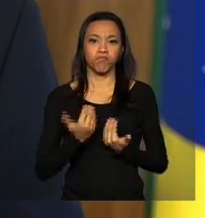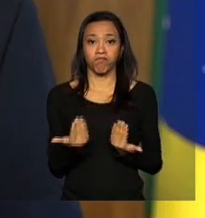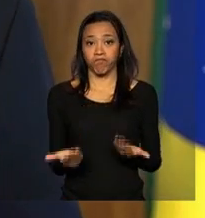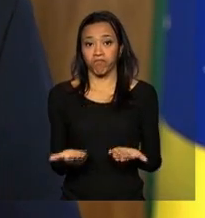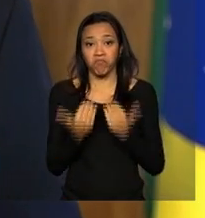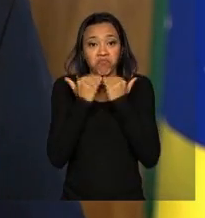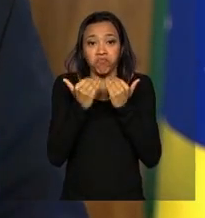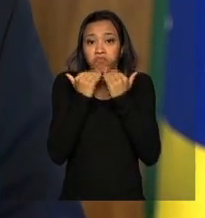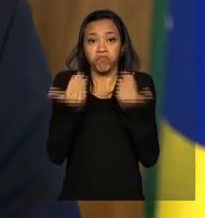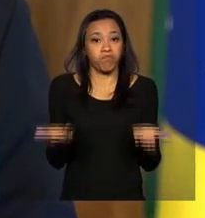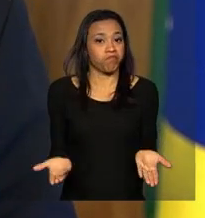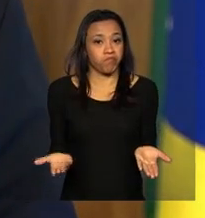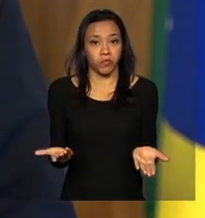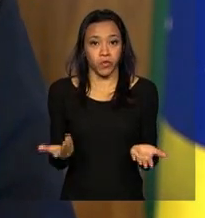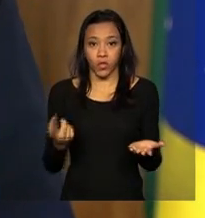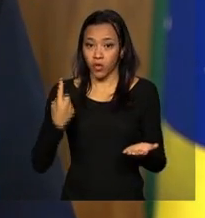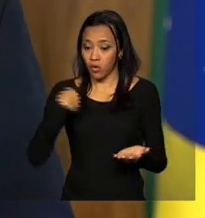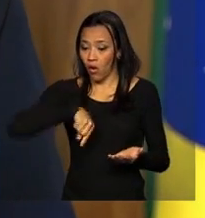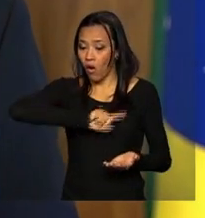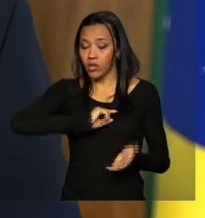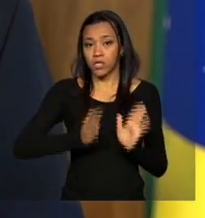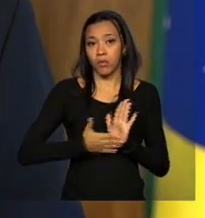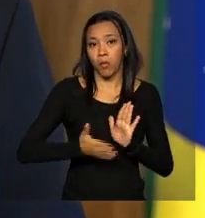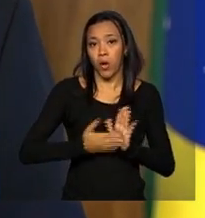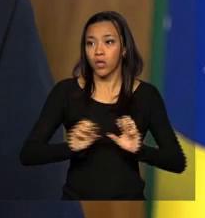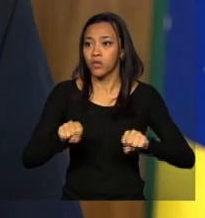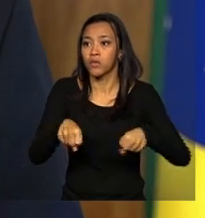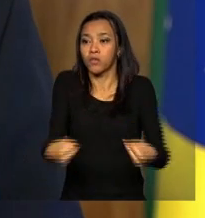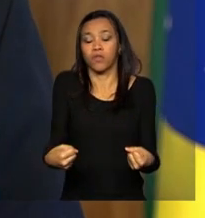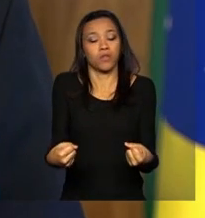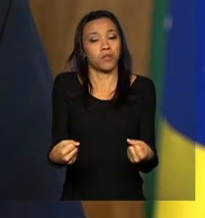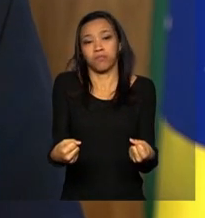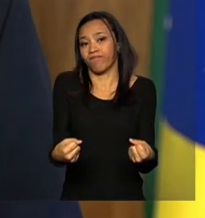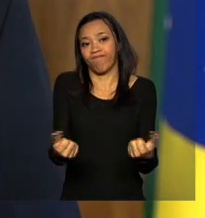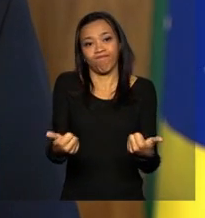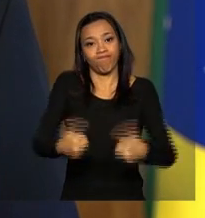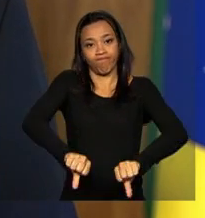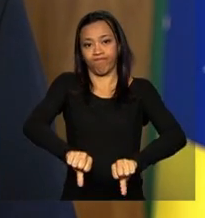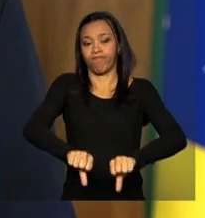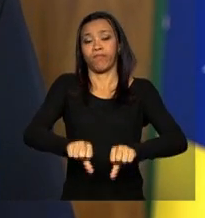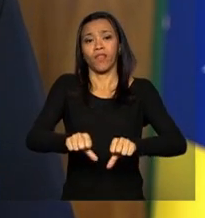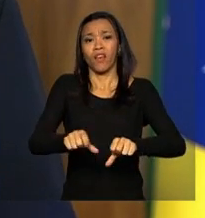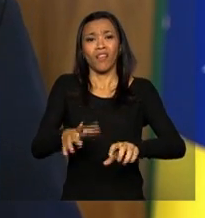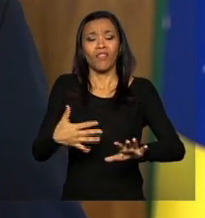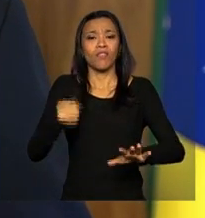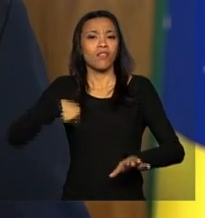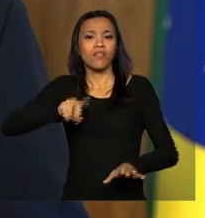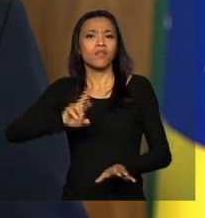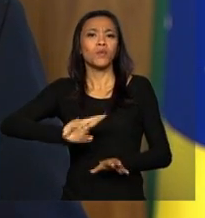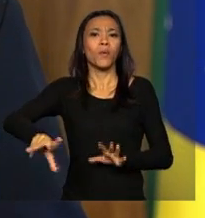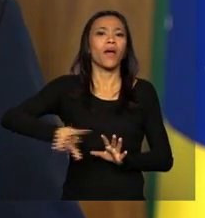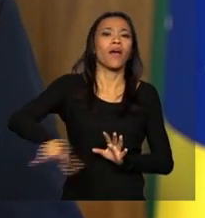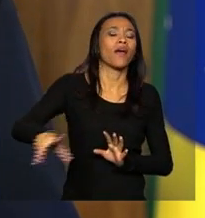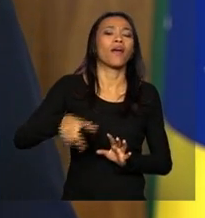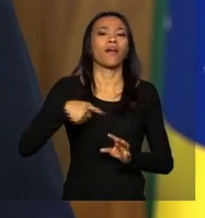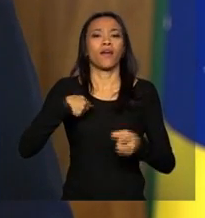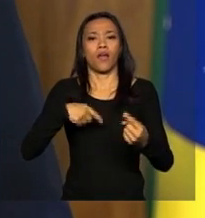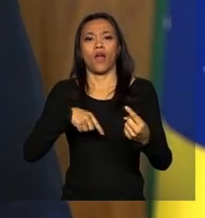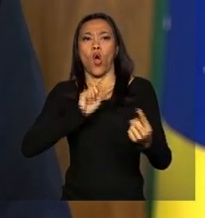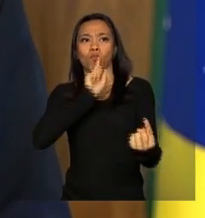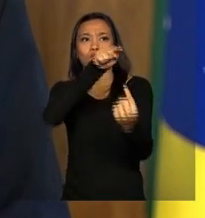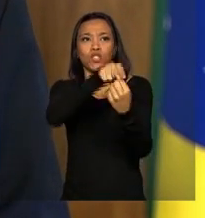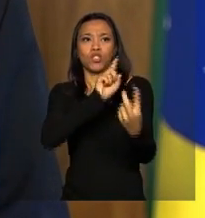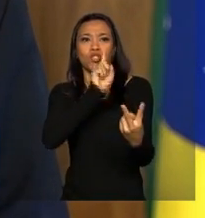também serão inúteis os nossos melhores propósitos. Não se pretende questionar ou renunciar aos objetivos de